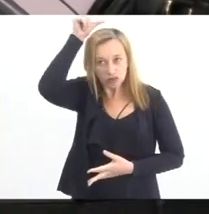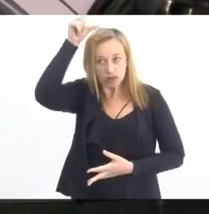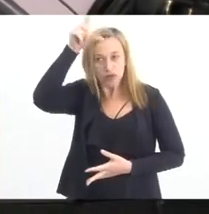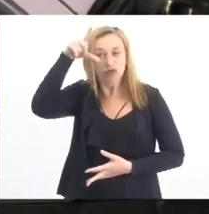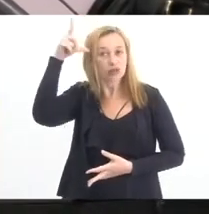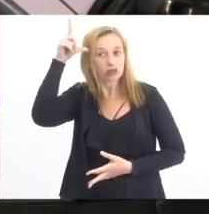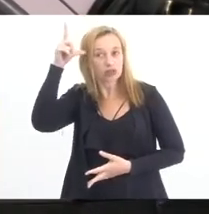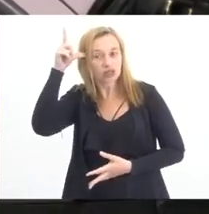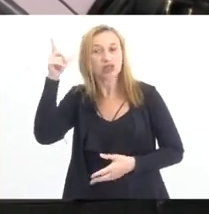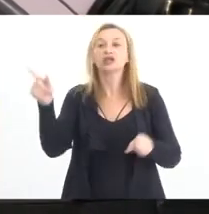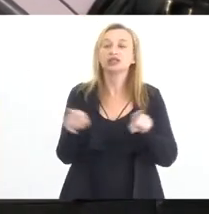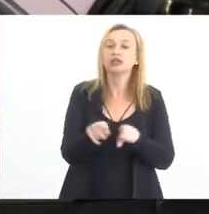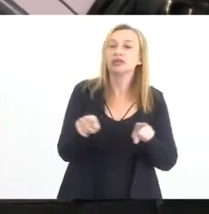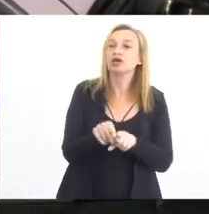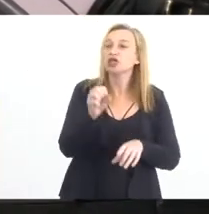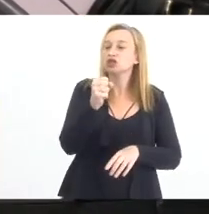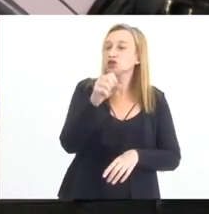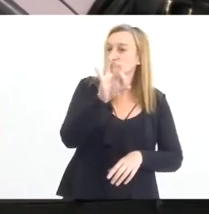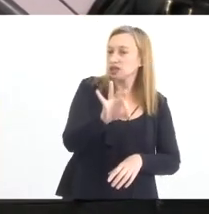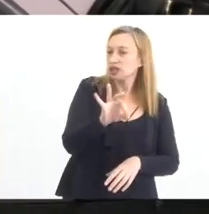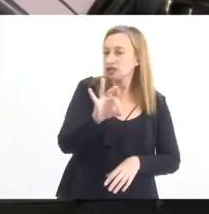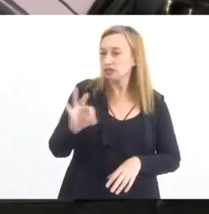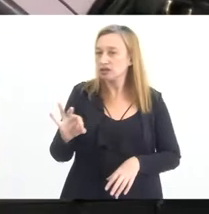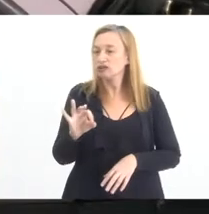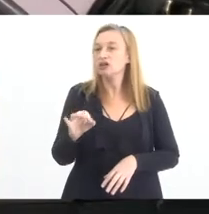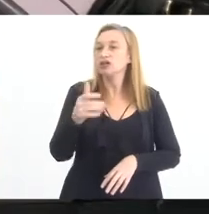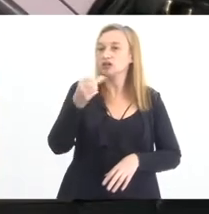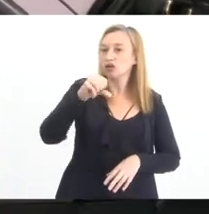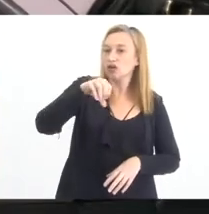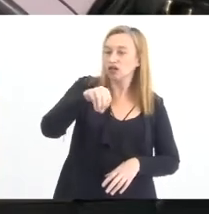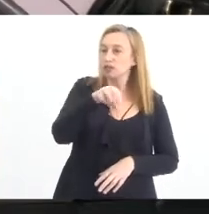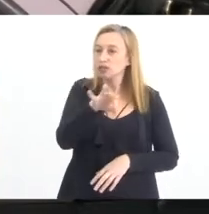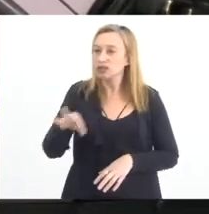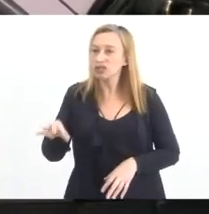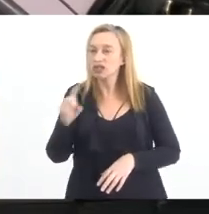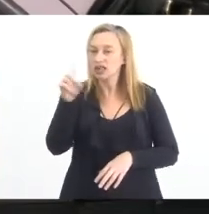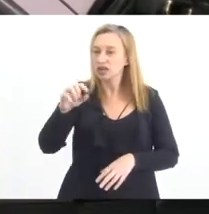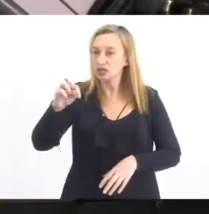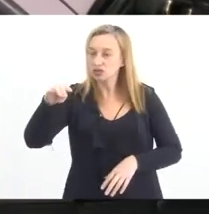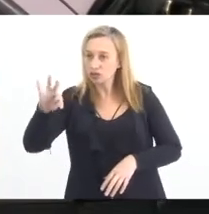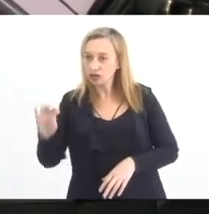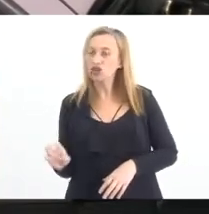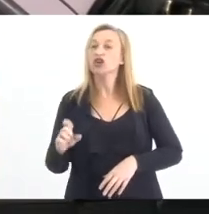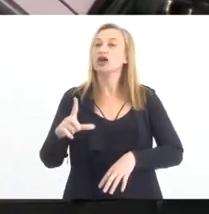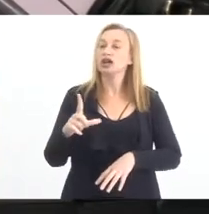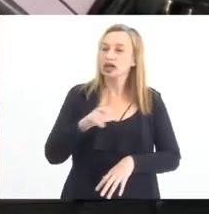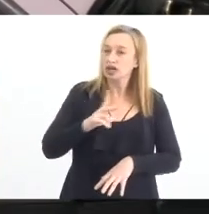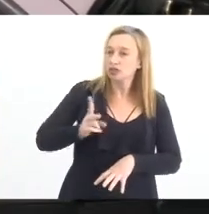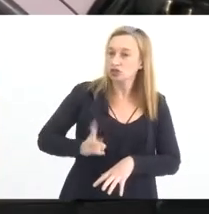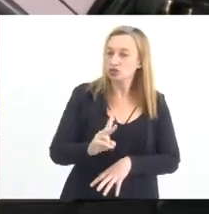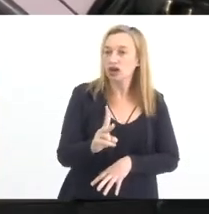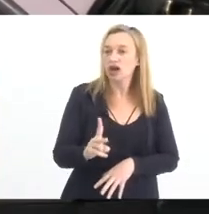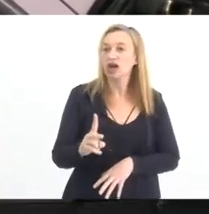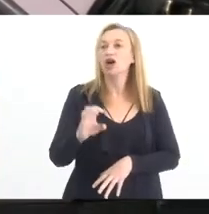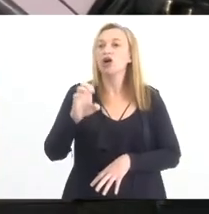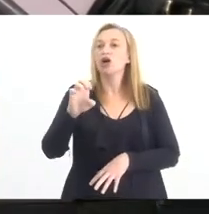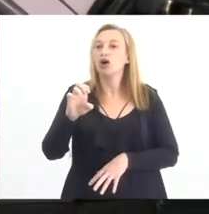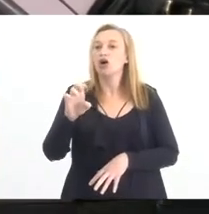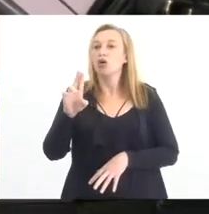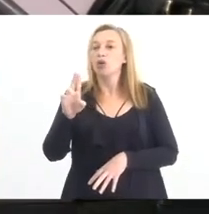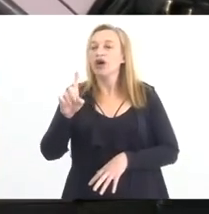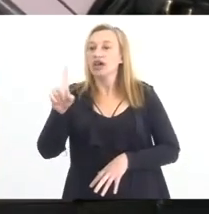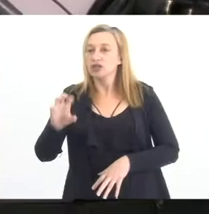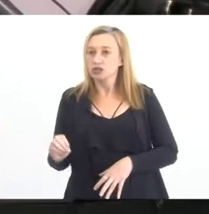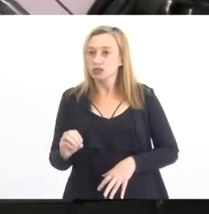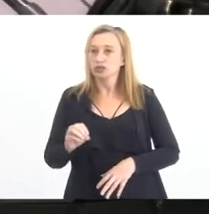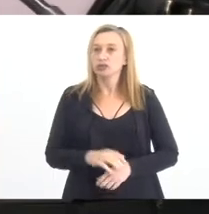de 80% a 90% da população da Zona Oeste que quer continuar tendo a UESO como a universidade da nossa região. Muito obrigado.